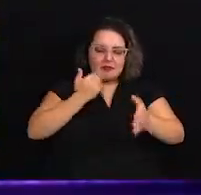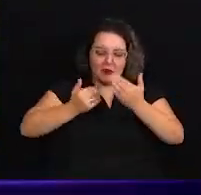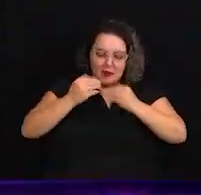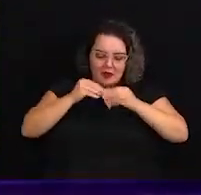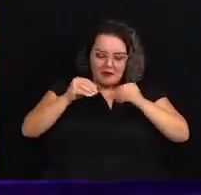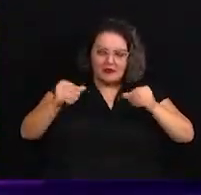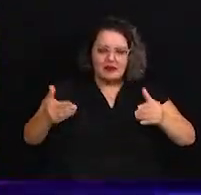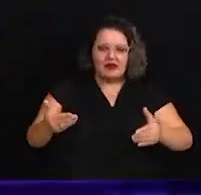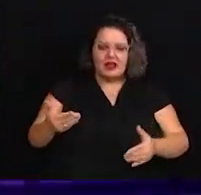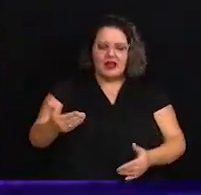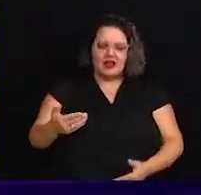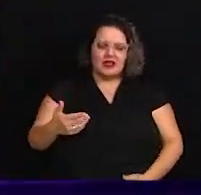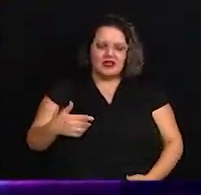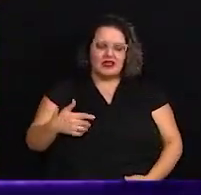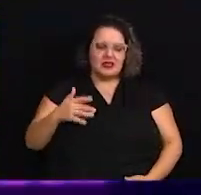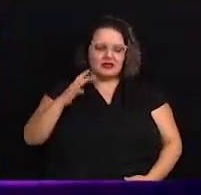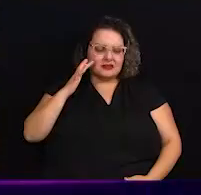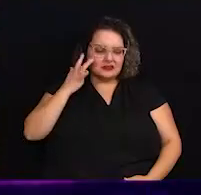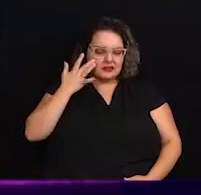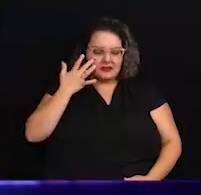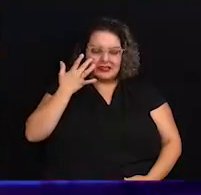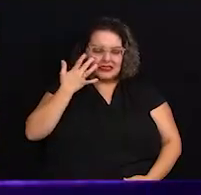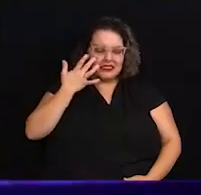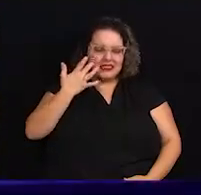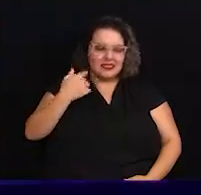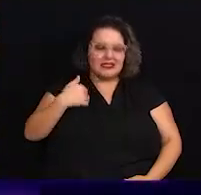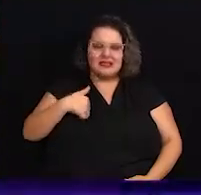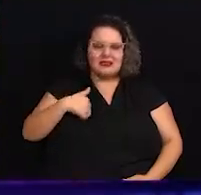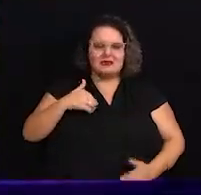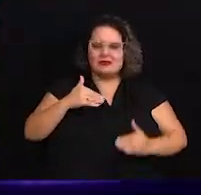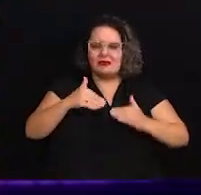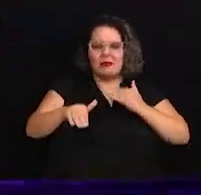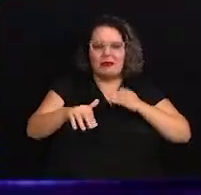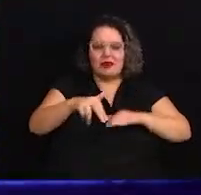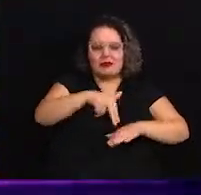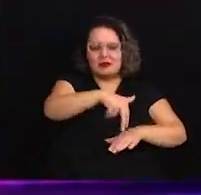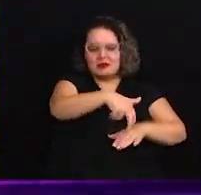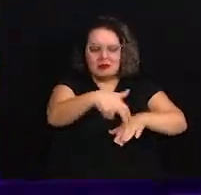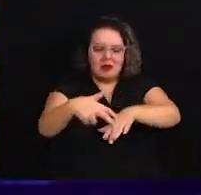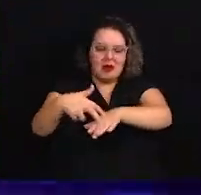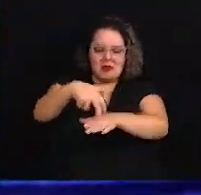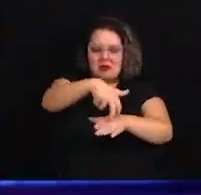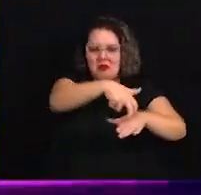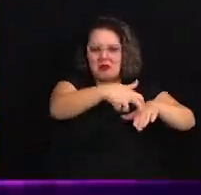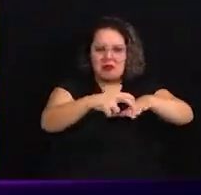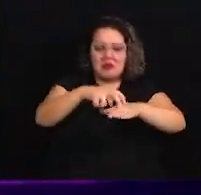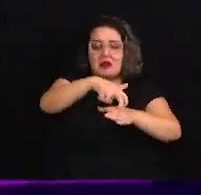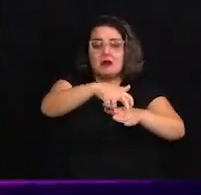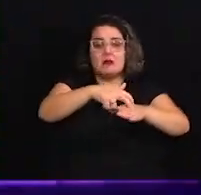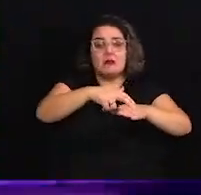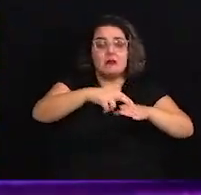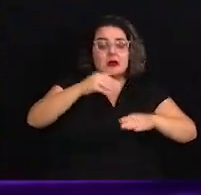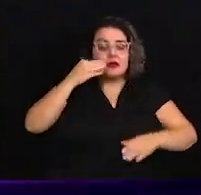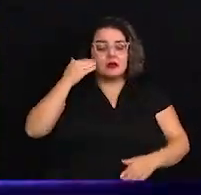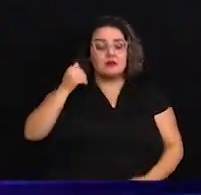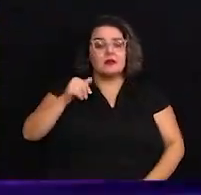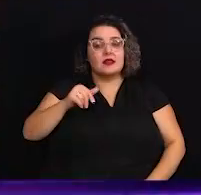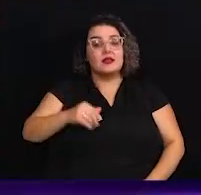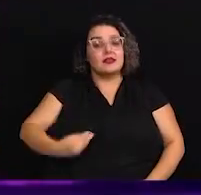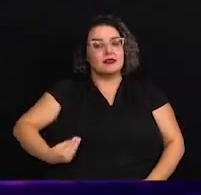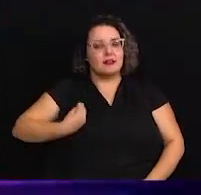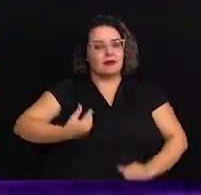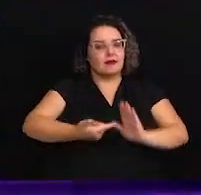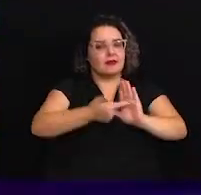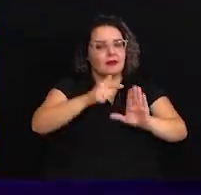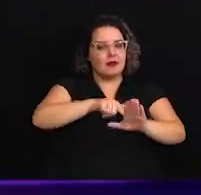E ele, no final, descobre que ele não tem tendência nenhuma para ser um surfista, mas descobre que as ondas da vida a gente tem